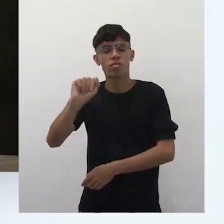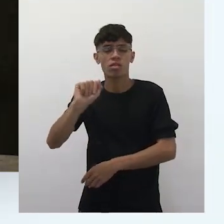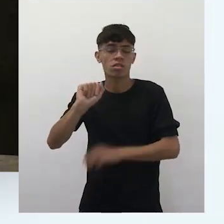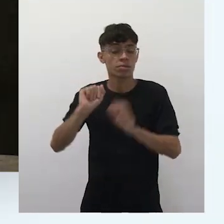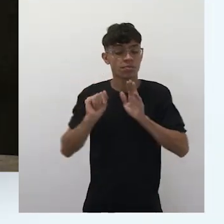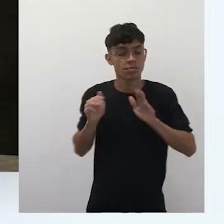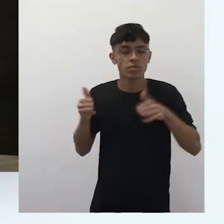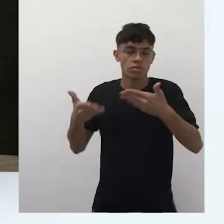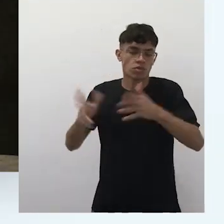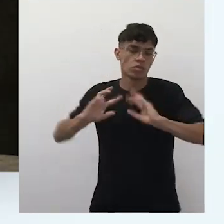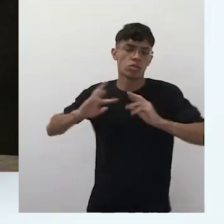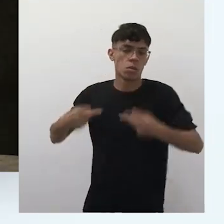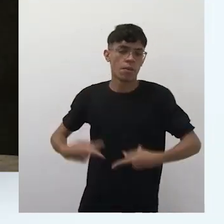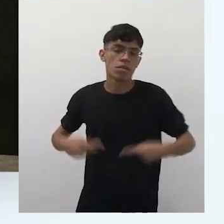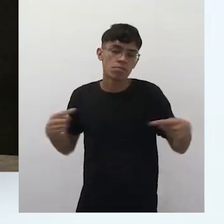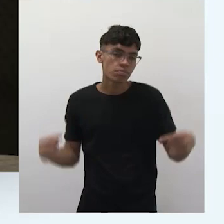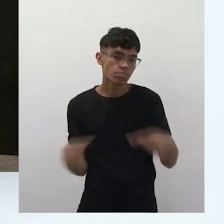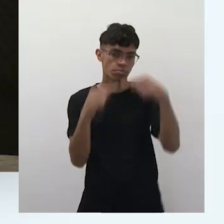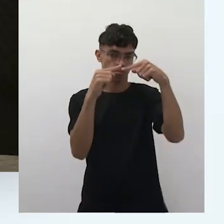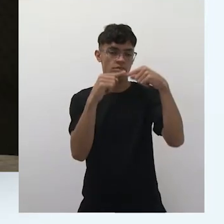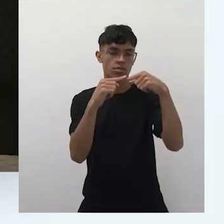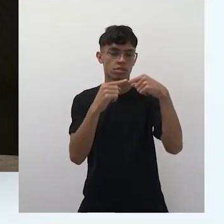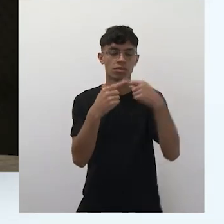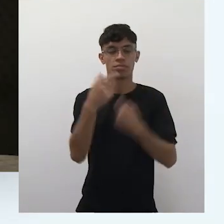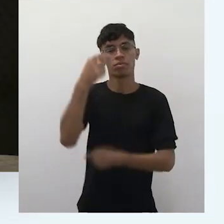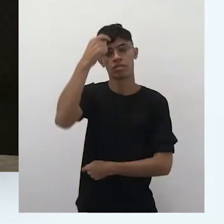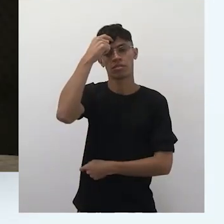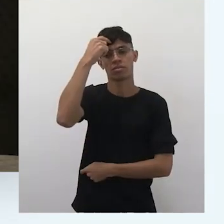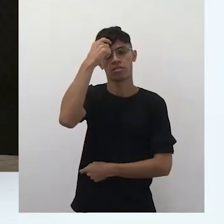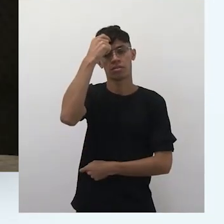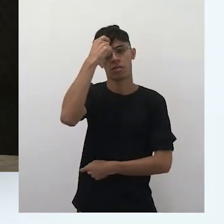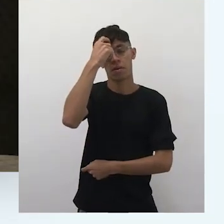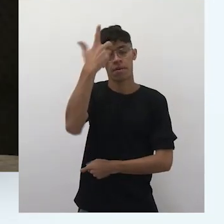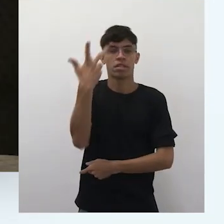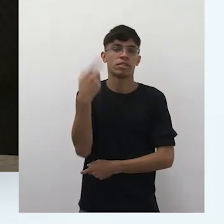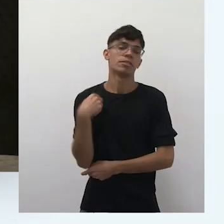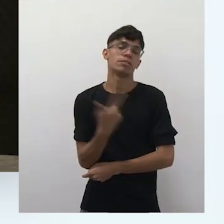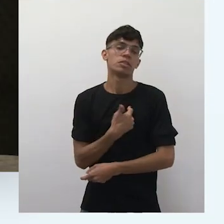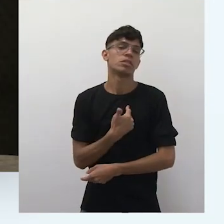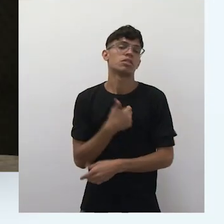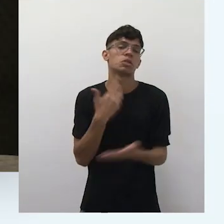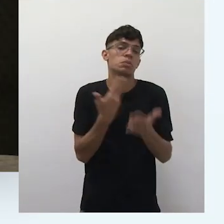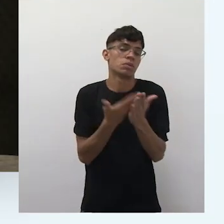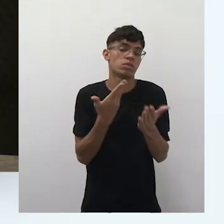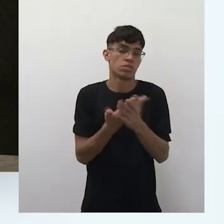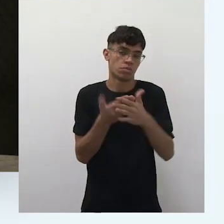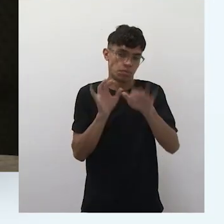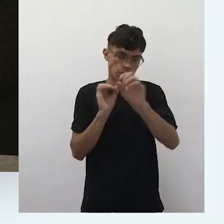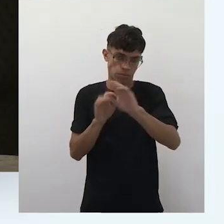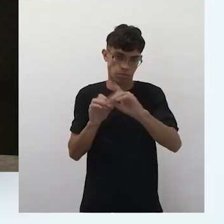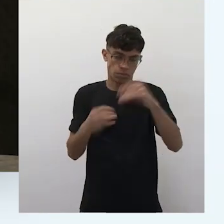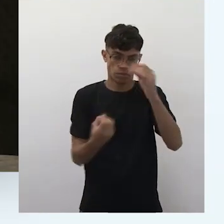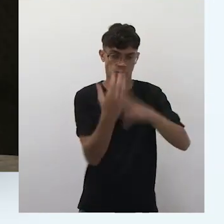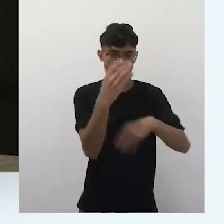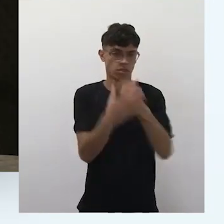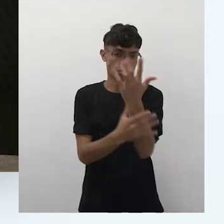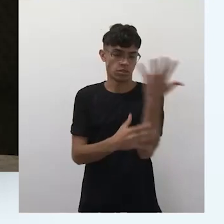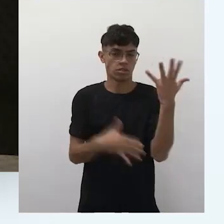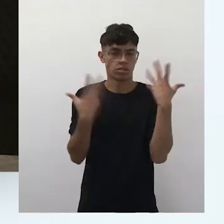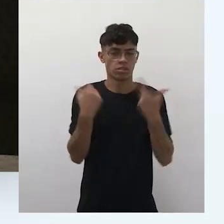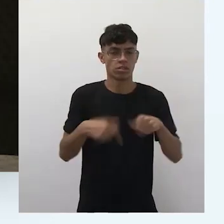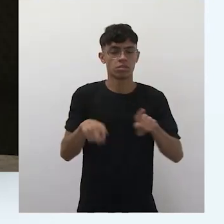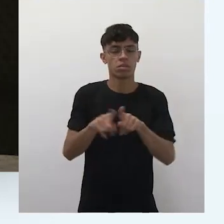humana. Não é? Aí essa sim seria uma concepção, né, que nós da educação ambiental adotamos. Né? Também tem um autor,